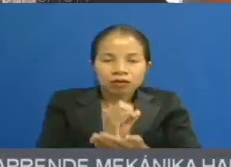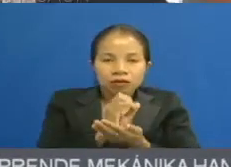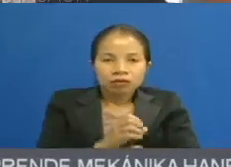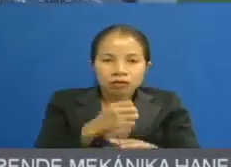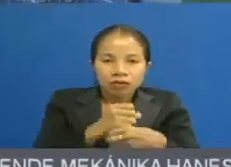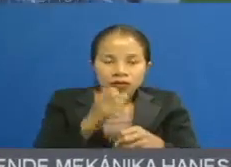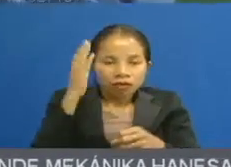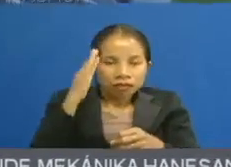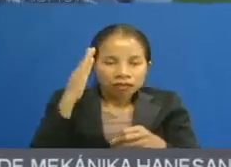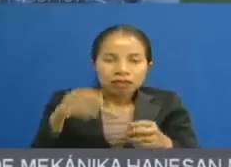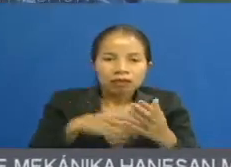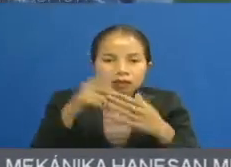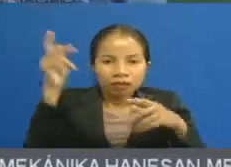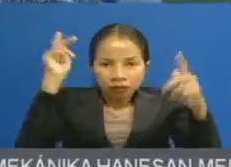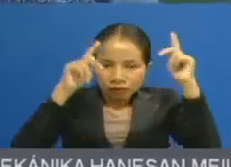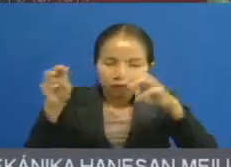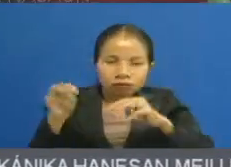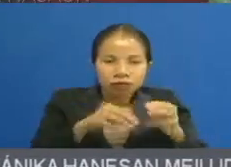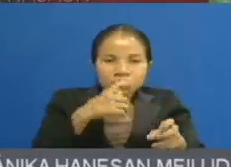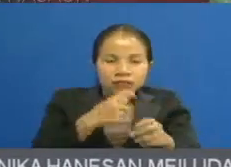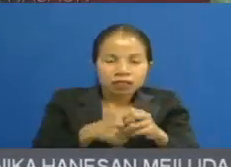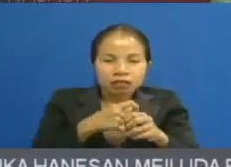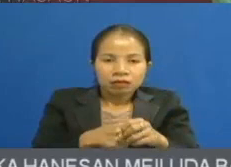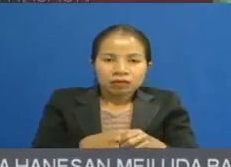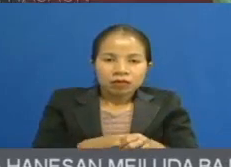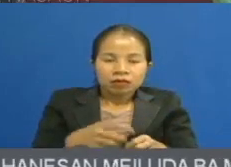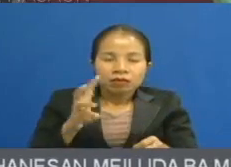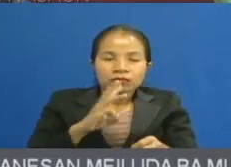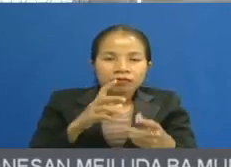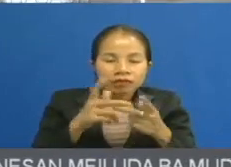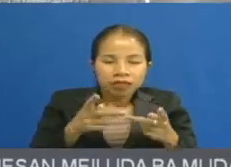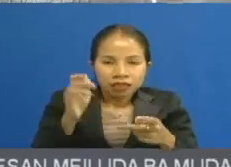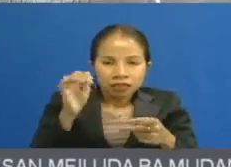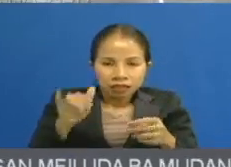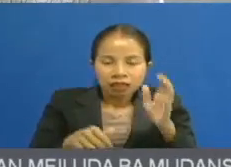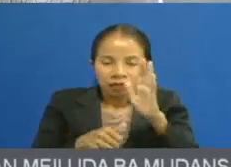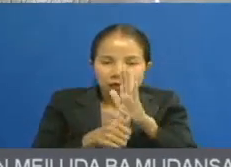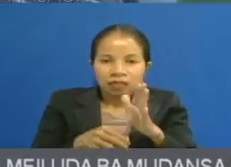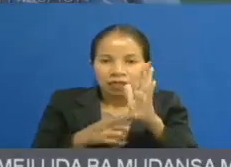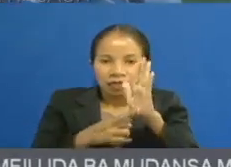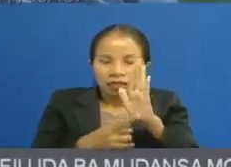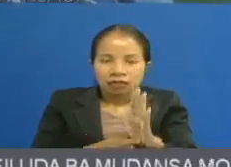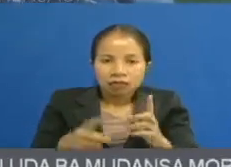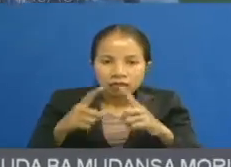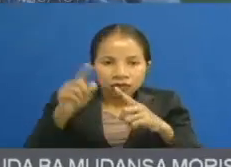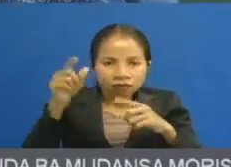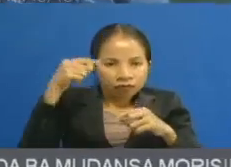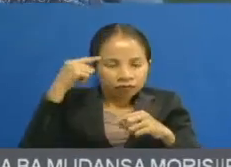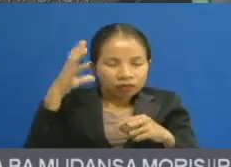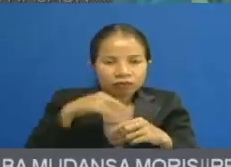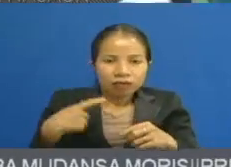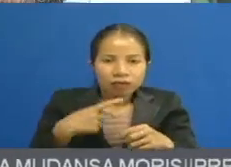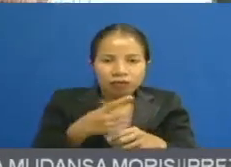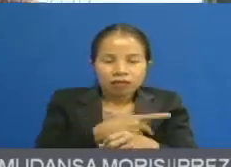halo identificação para problema mudança climática, no conservação Bematan, ao fim apresenta relatório ne para o governo no